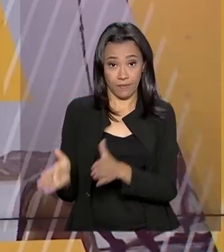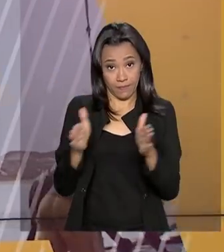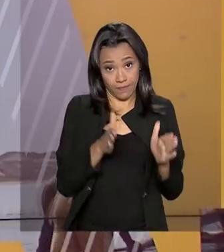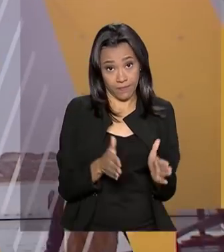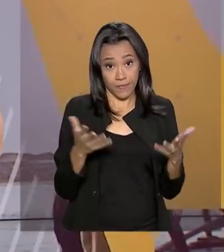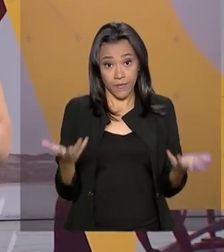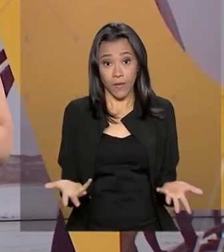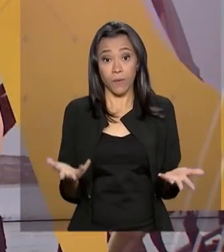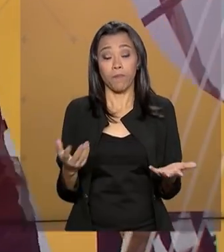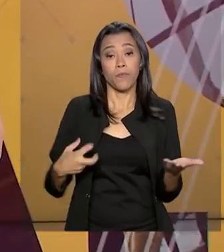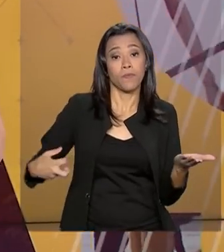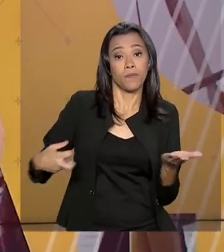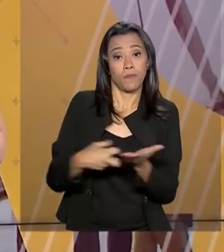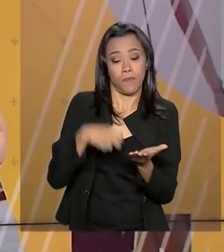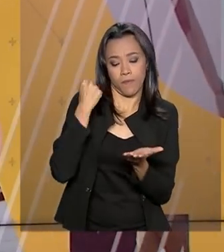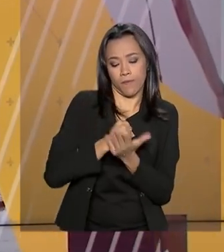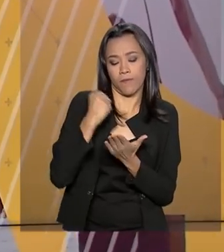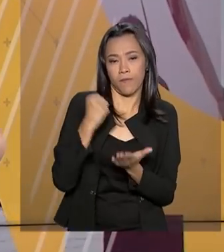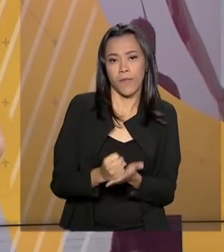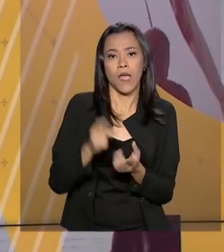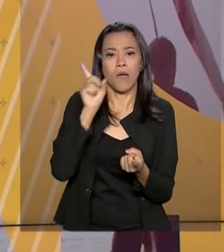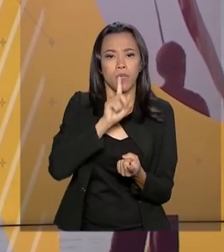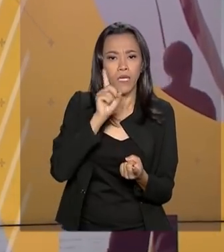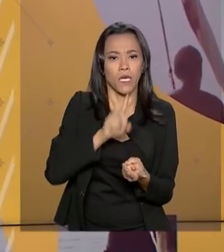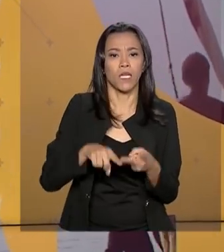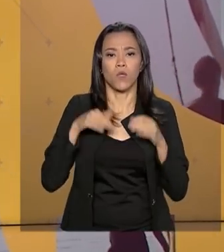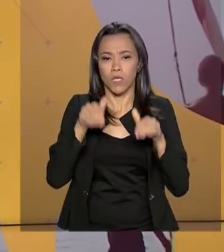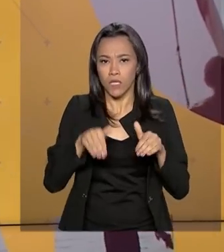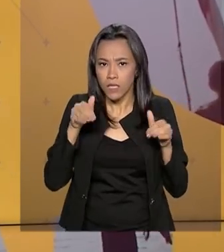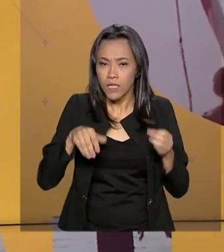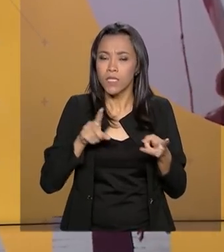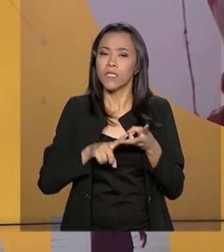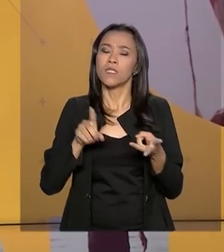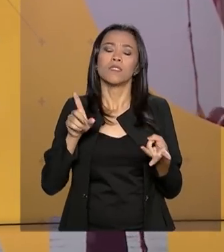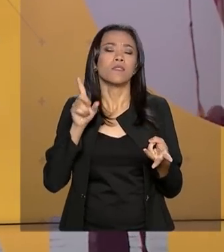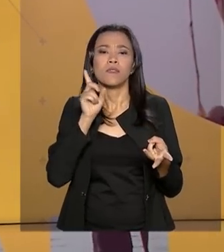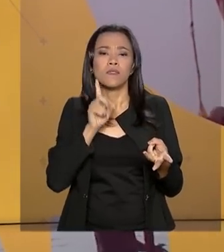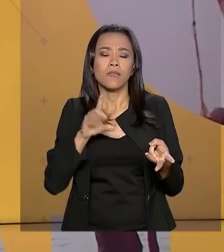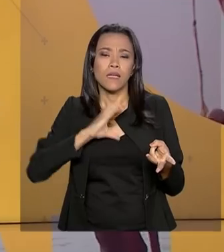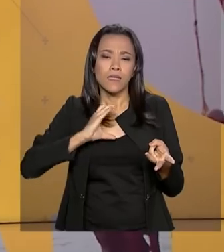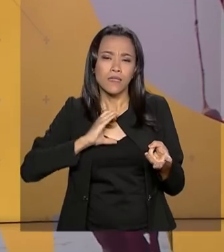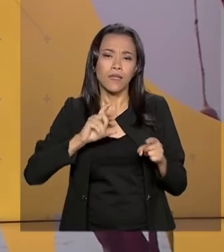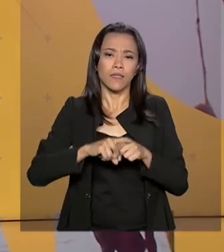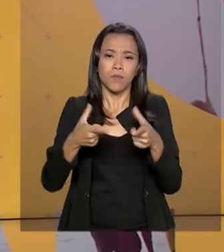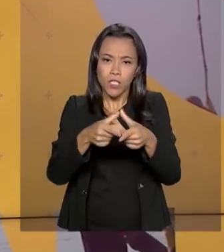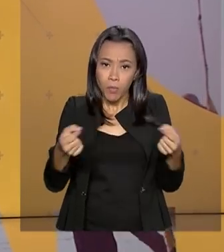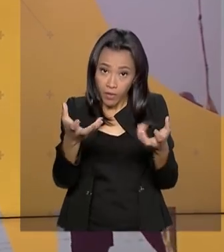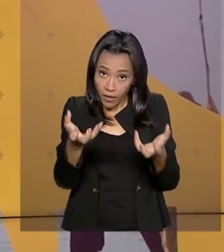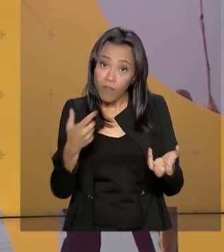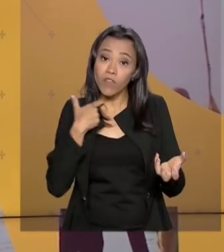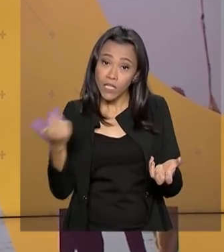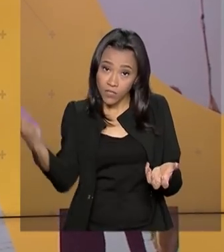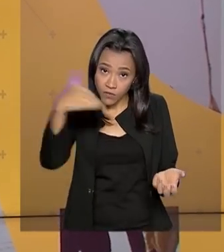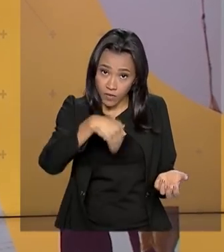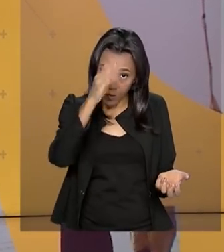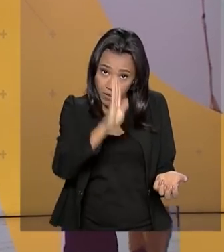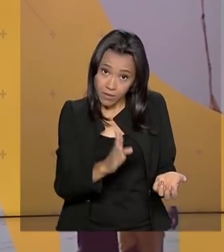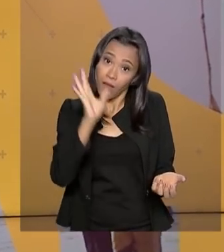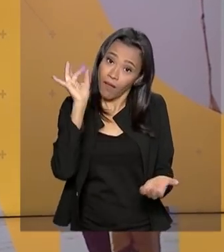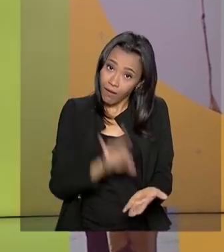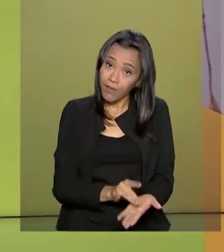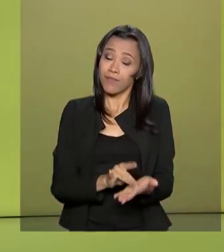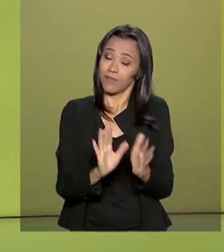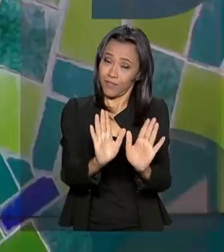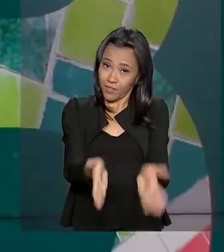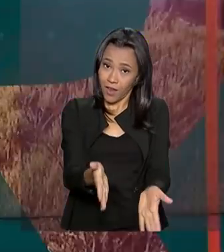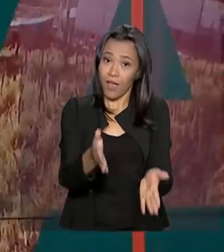A isenção de vistos para cidadãos americanos, australianos, canadenses e japoneses que desejam conhecer o Brasil já é uma realidade.